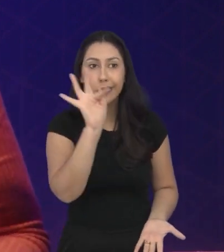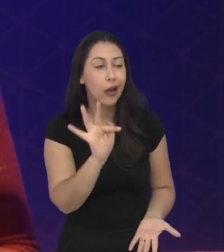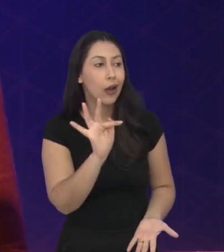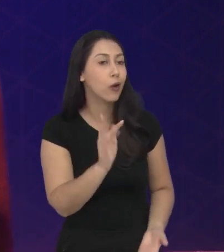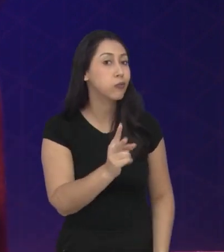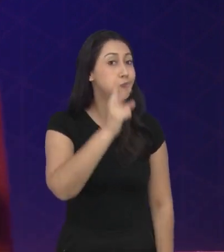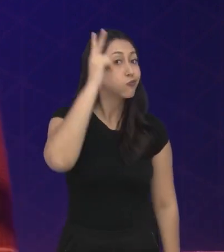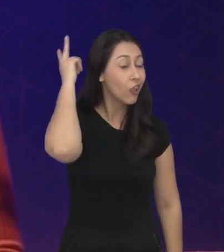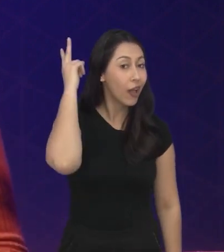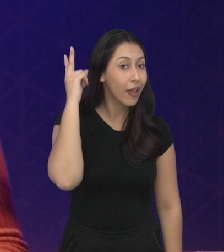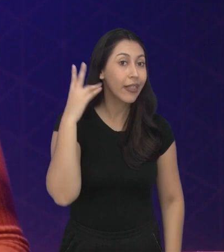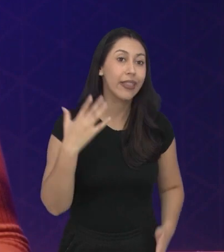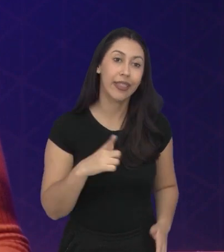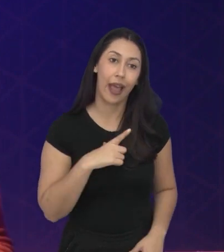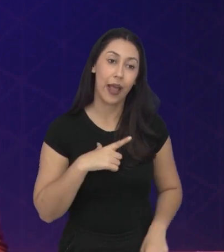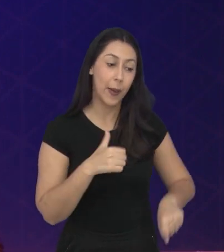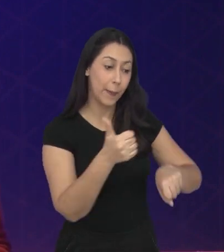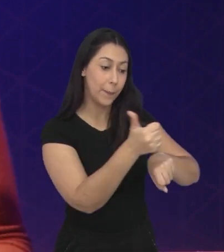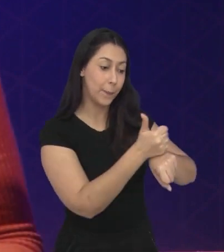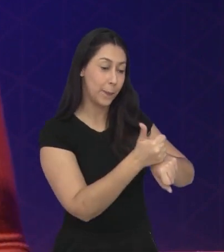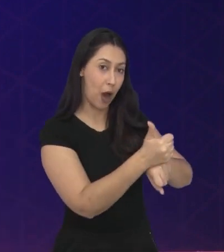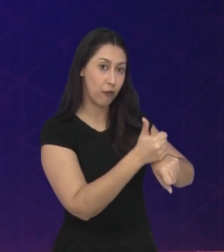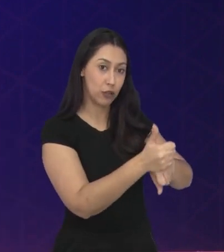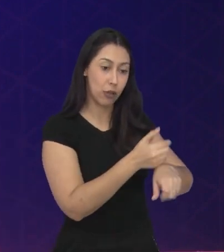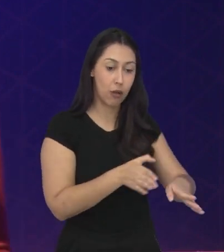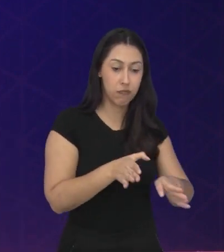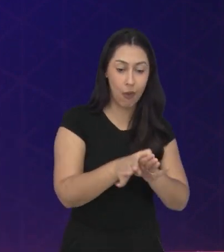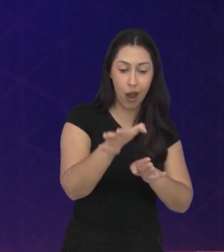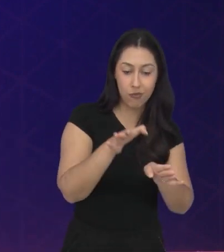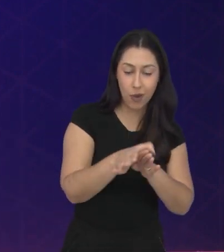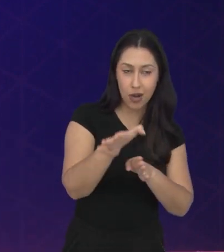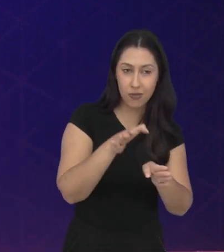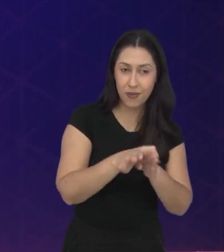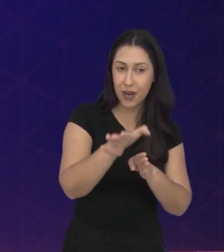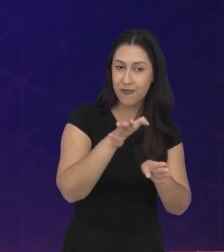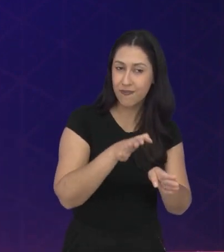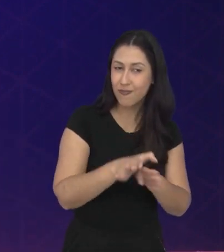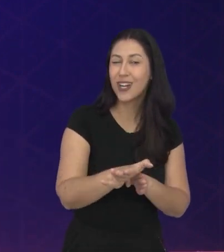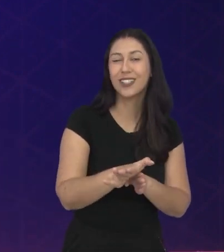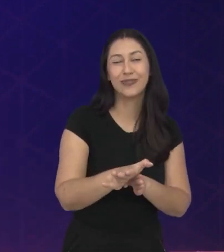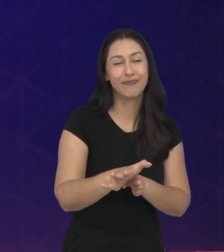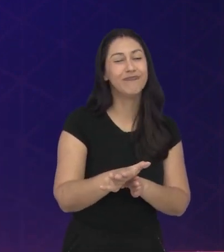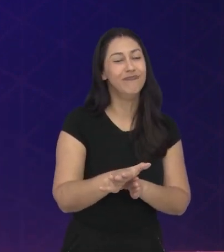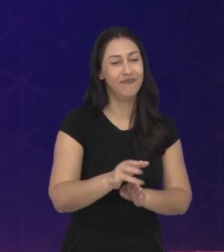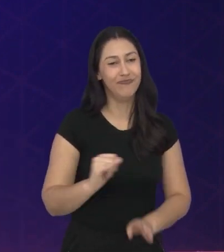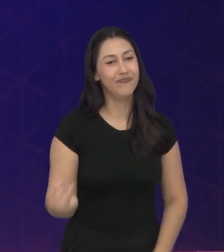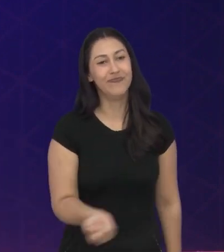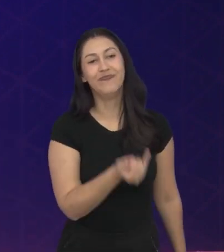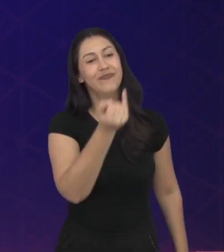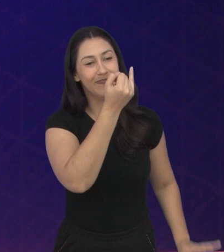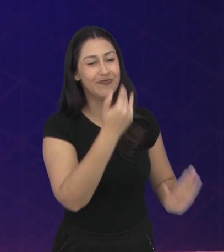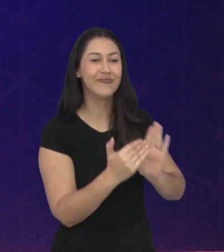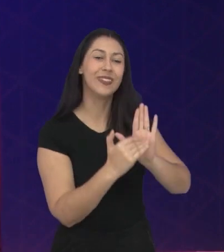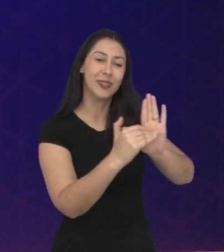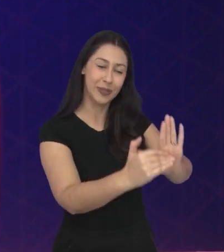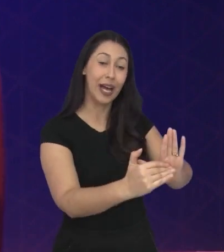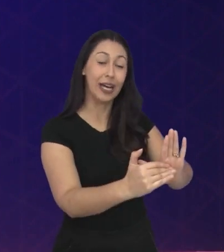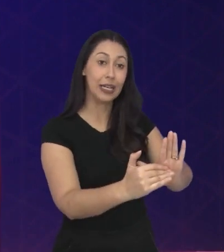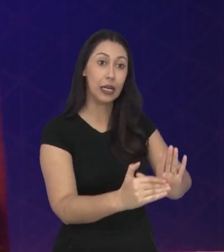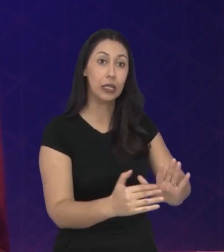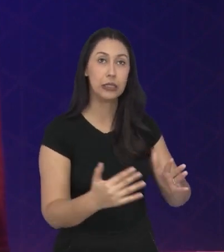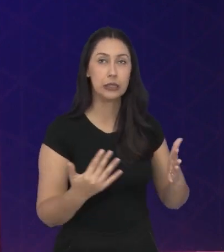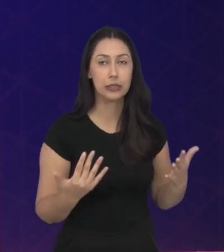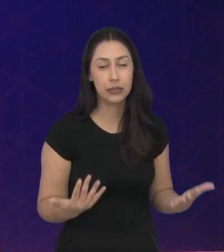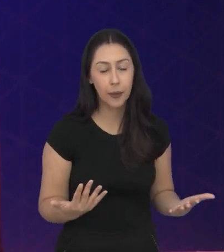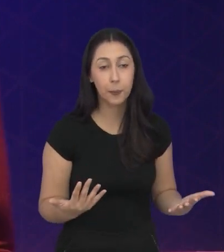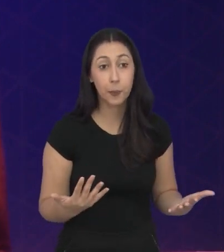que tem vestibular, tem que escolher uma carreira, então ter uma orientação aí de profissionais competentes podem ajudar muito nesse